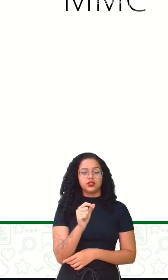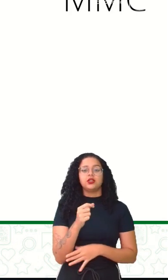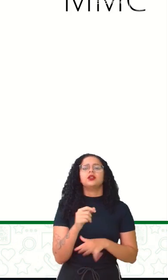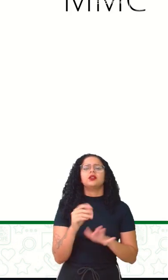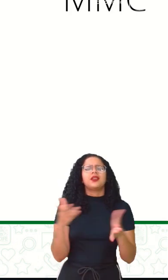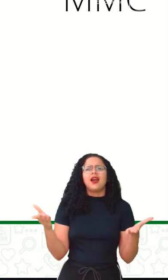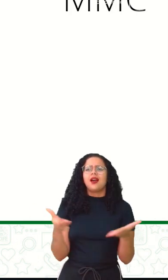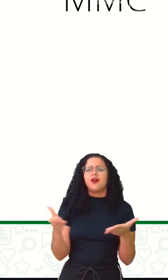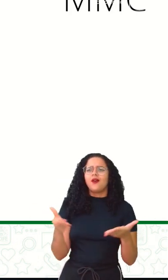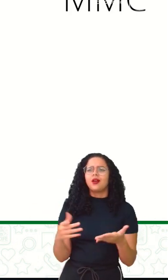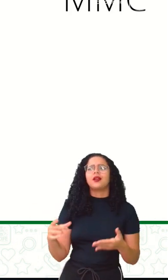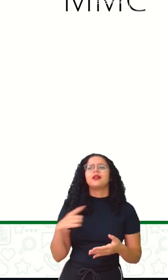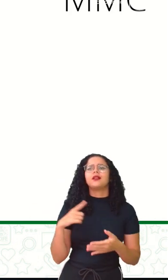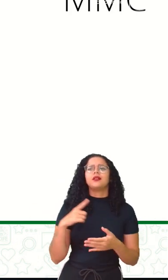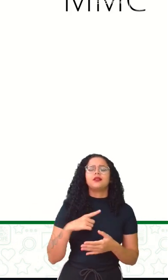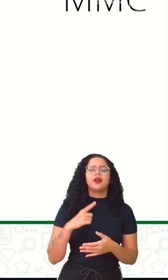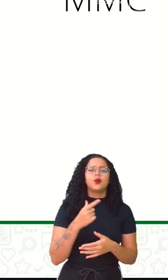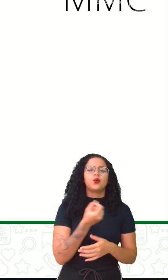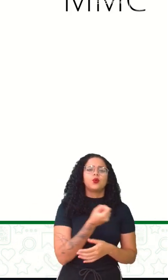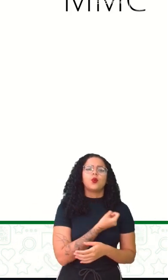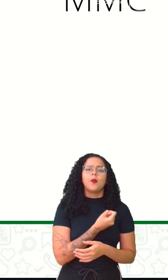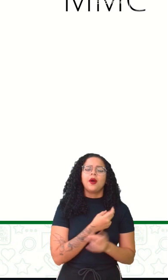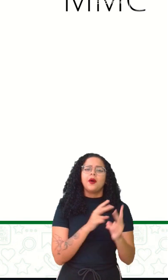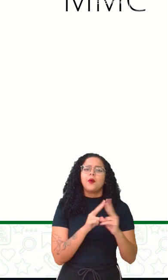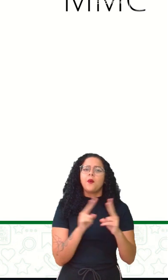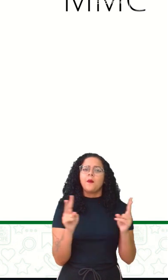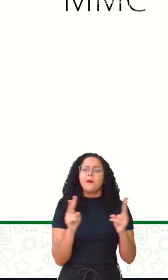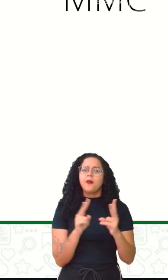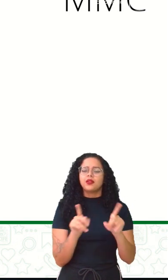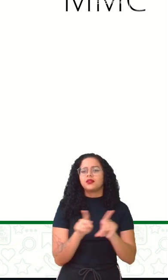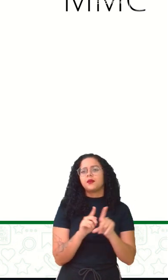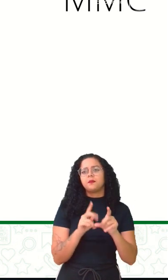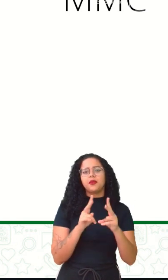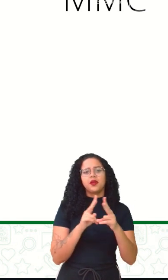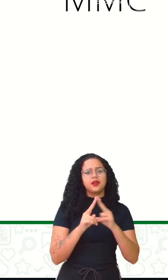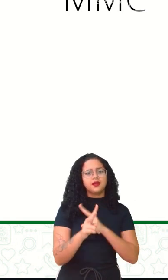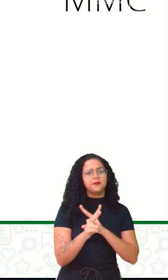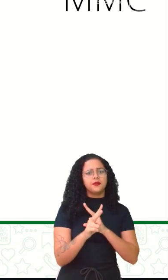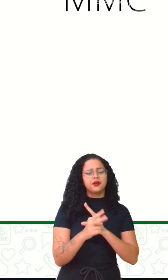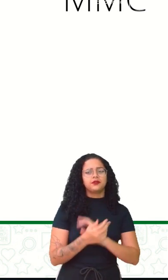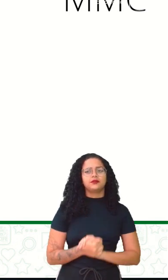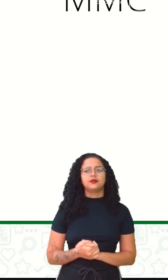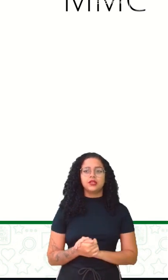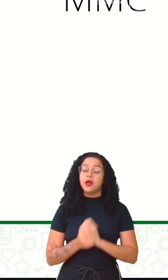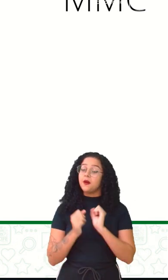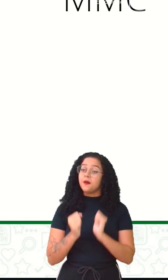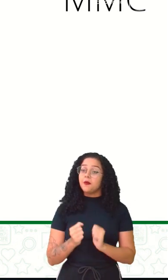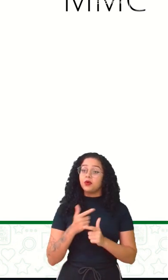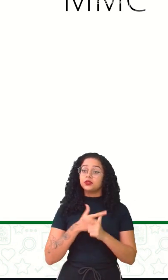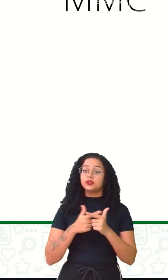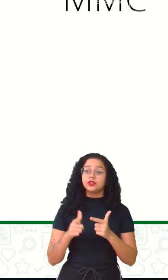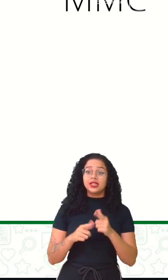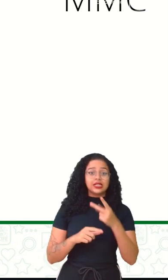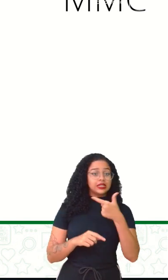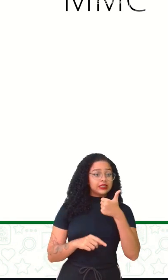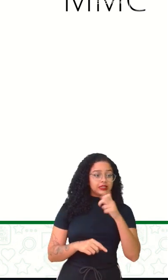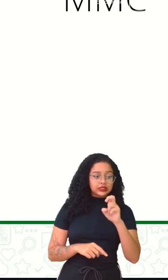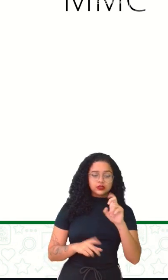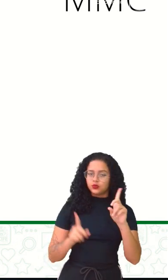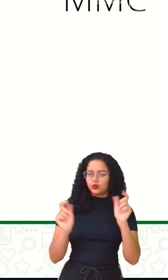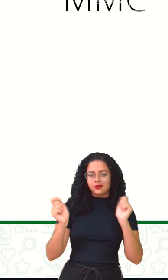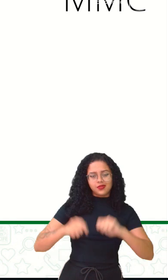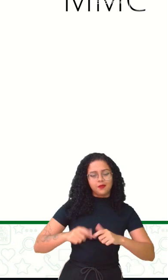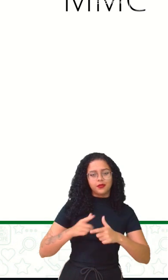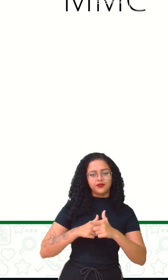Ricardinho, e agora? Tem um número par, tá certo? E tem um número ímpar. E aí eu posso dividir, ó, o 15 não dá para dividir por